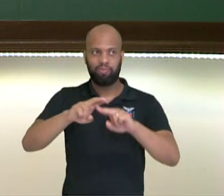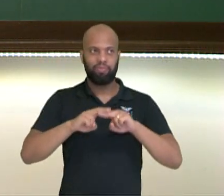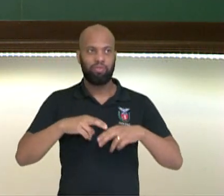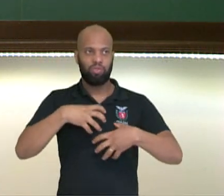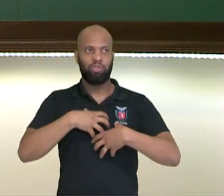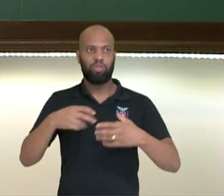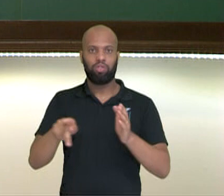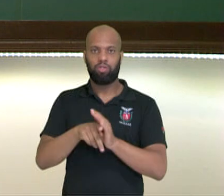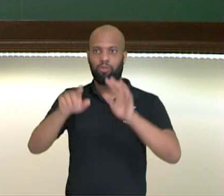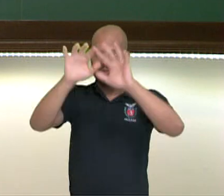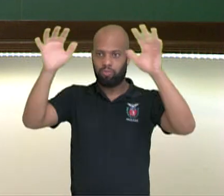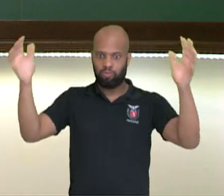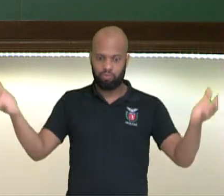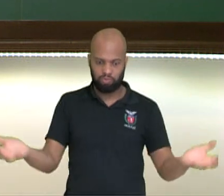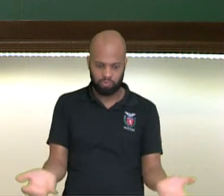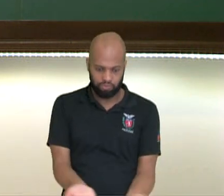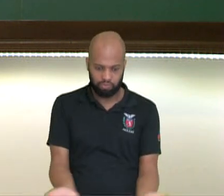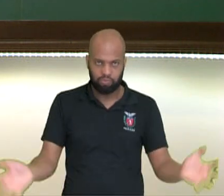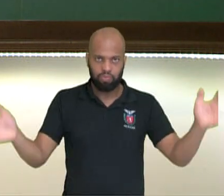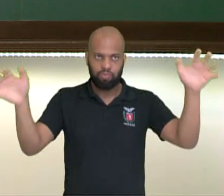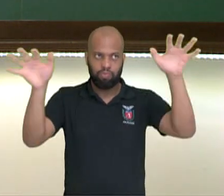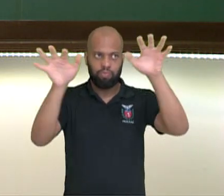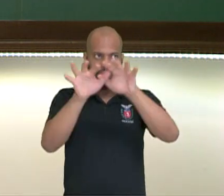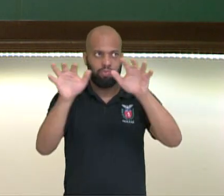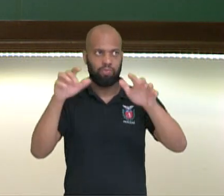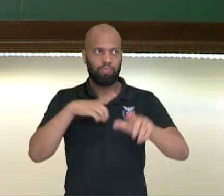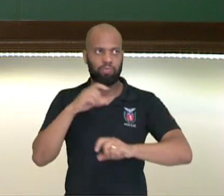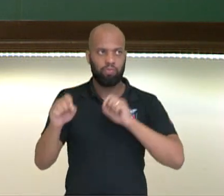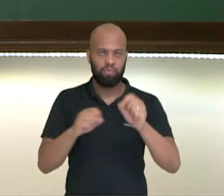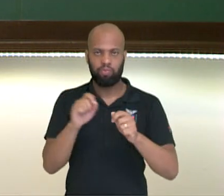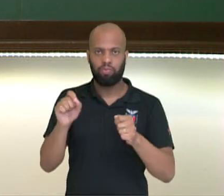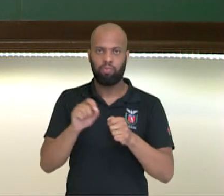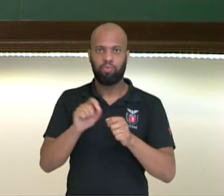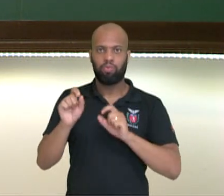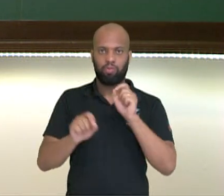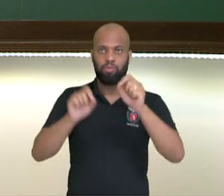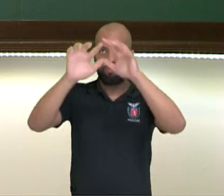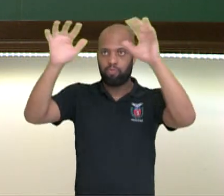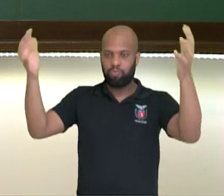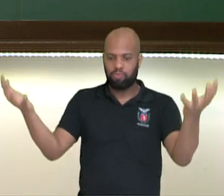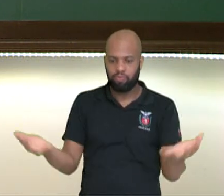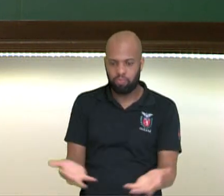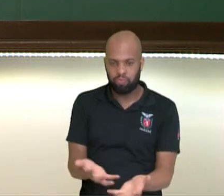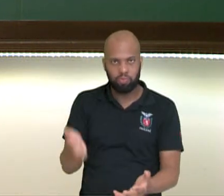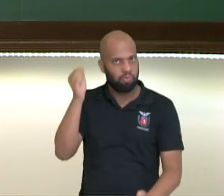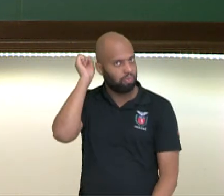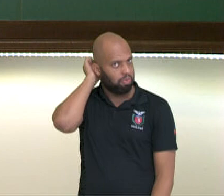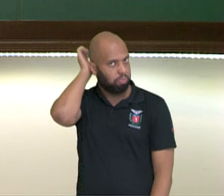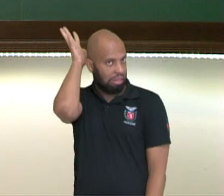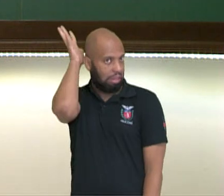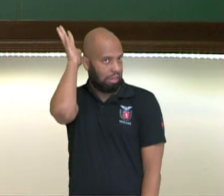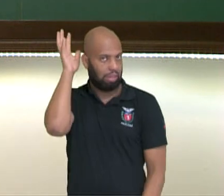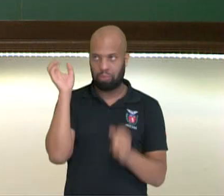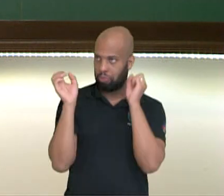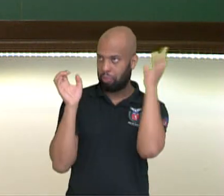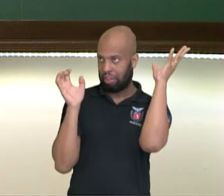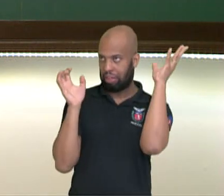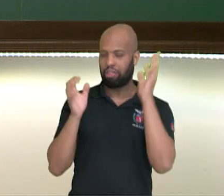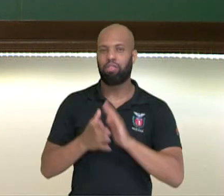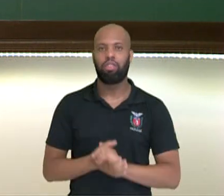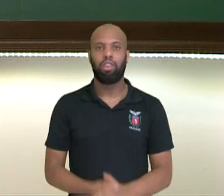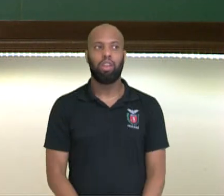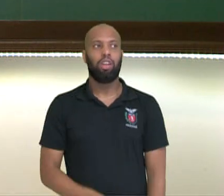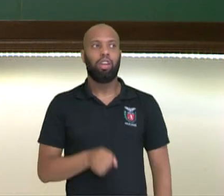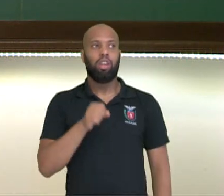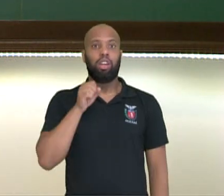do campo elétrico. Os fios de cabelo estão se repelindo e formando a esfericidade do campo elétrico, ok? Beleza? Se você